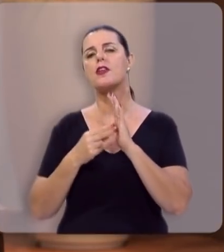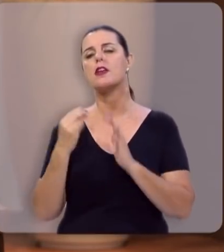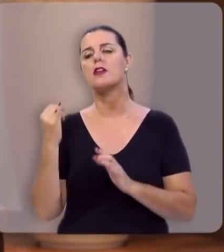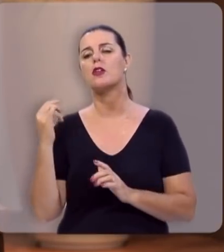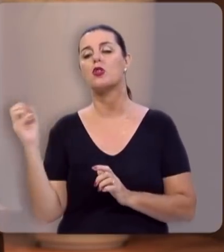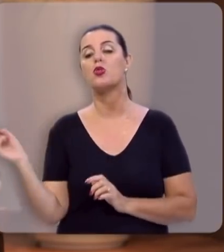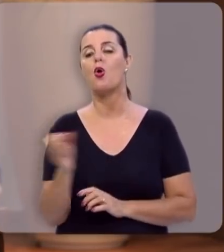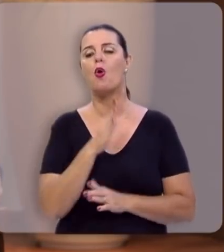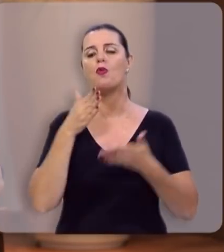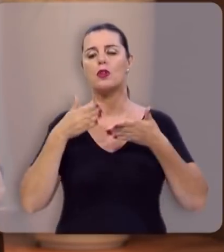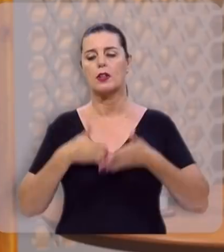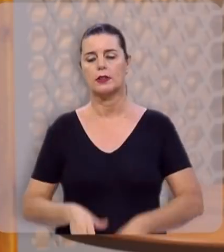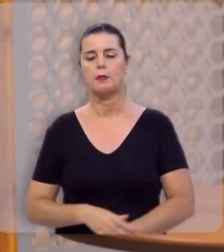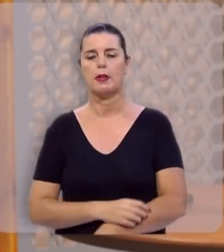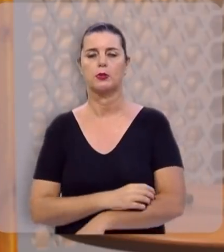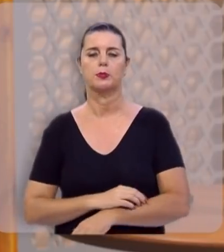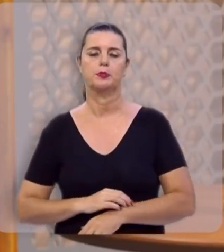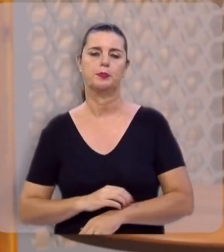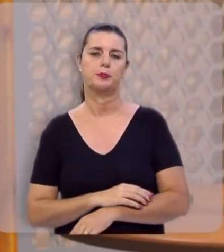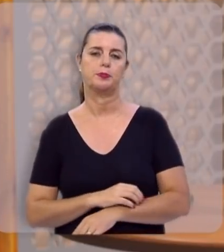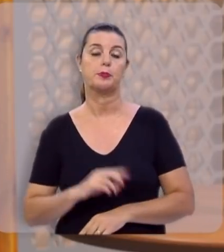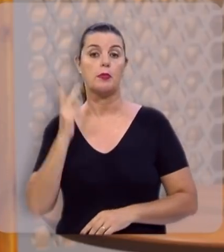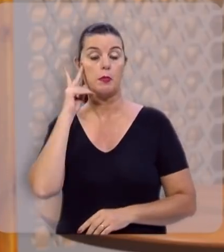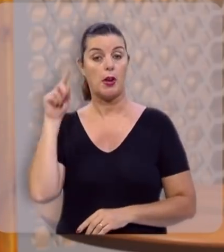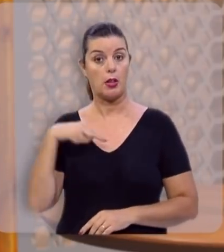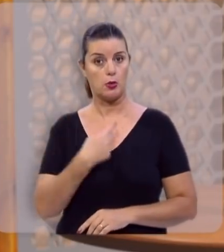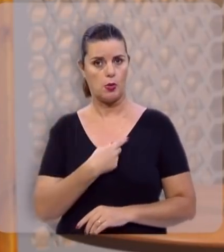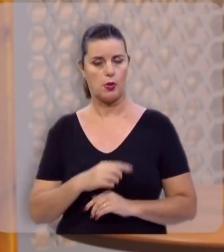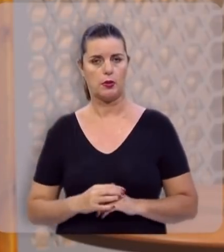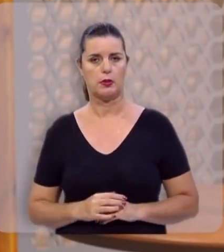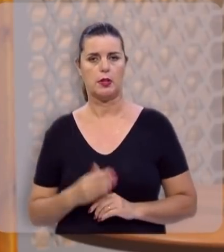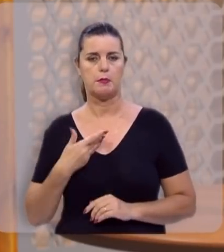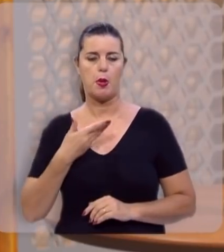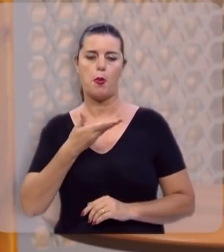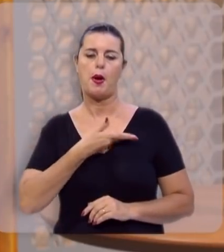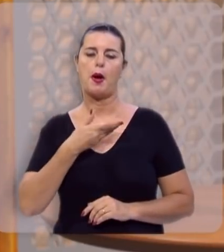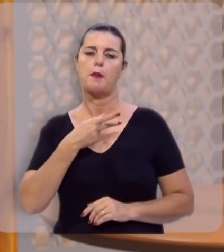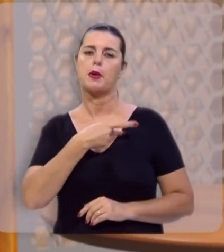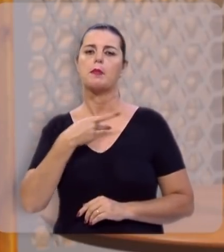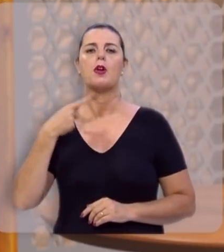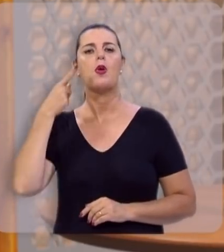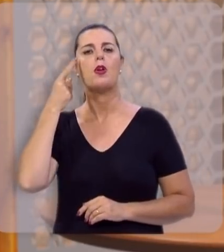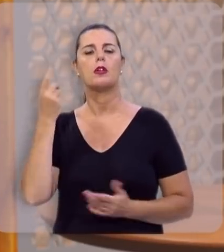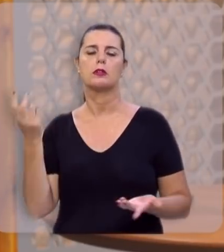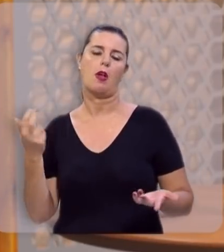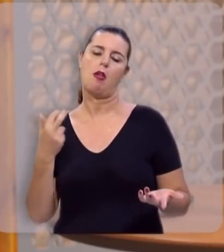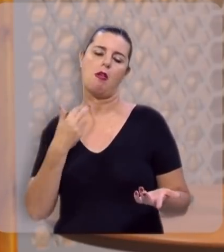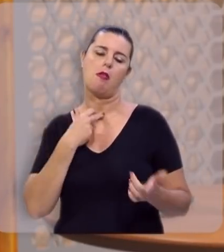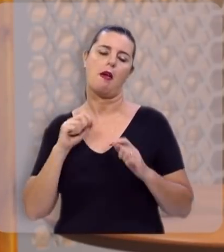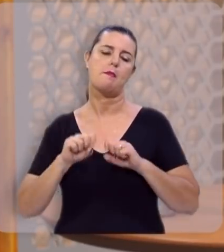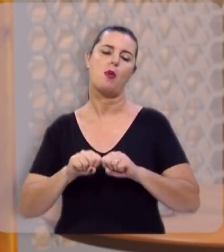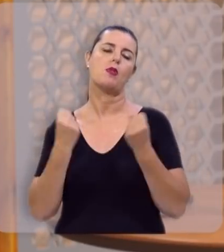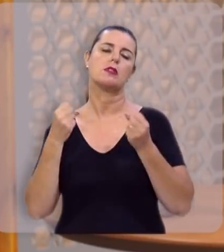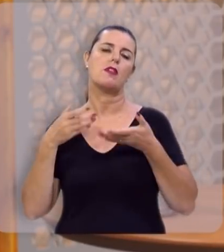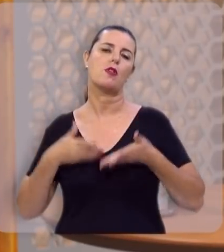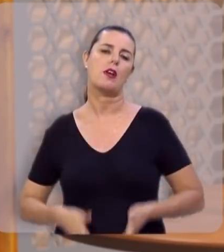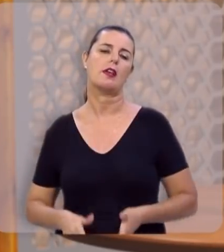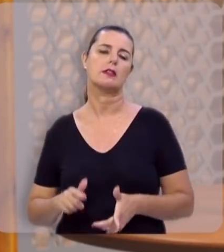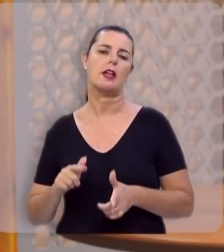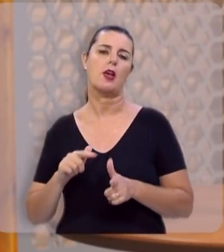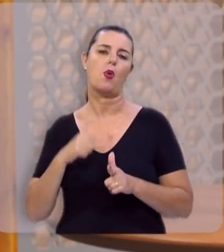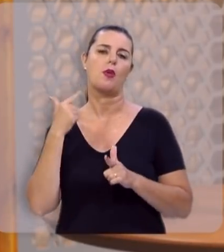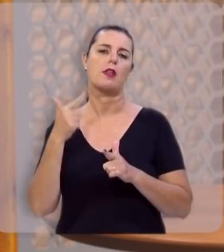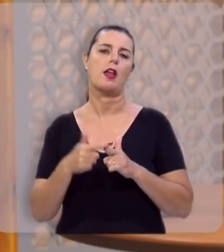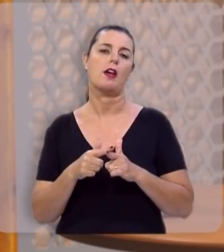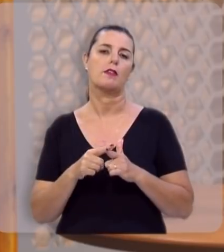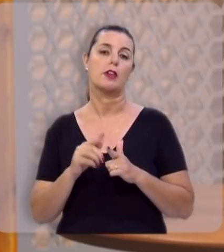significa esse novo nascimento? Para nós, meu amigo pastor Rodrigo, é impossível nascer de novo, porque se